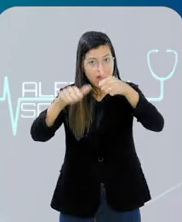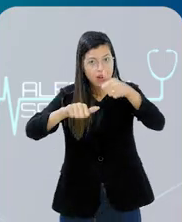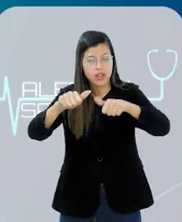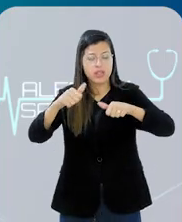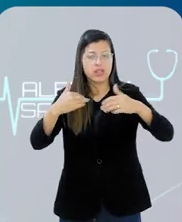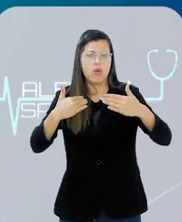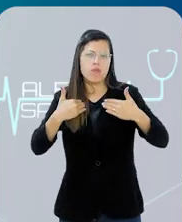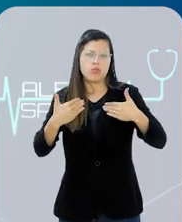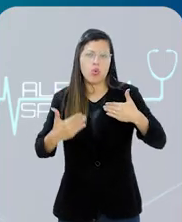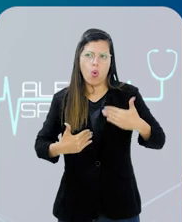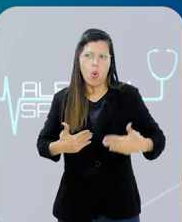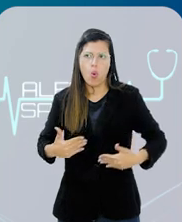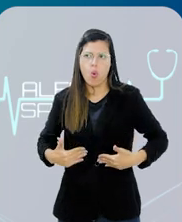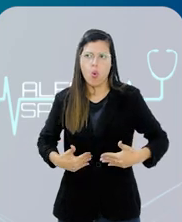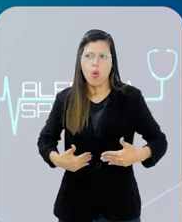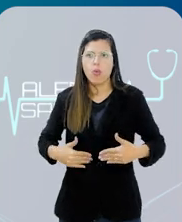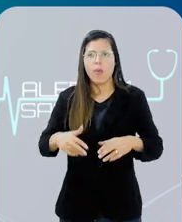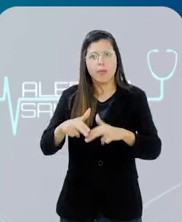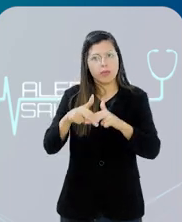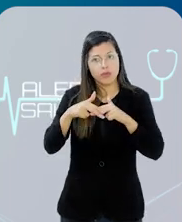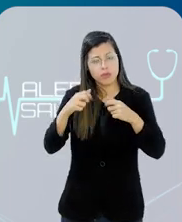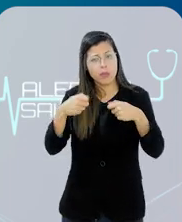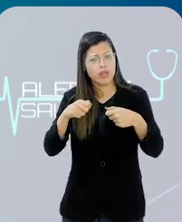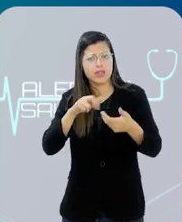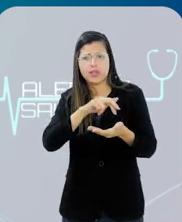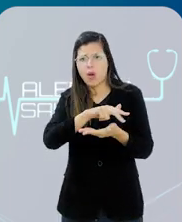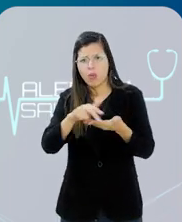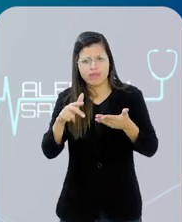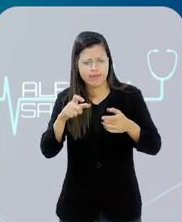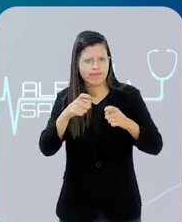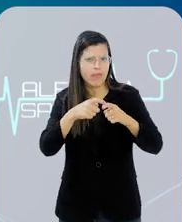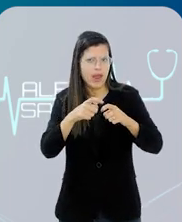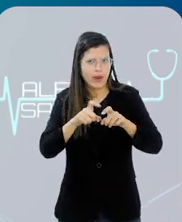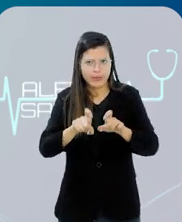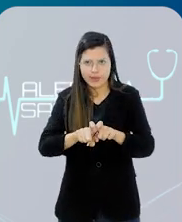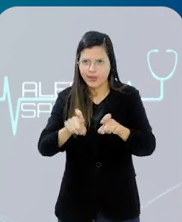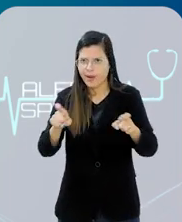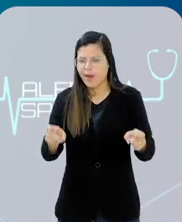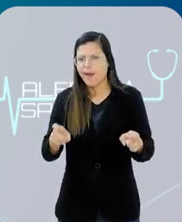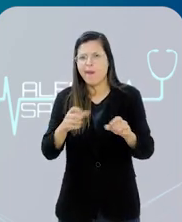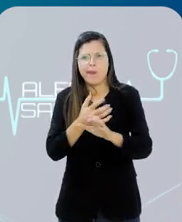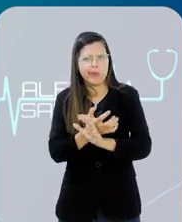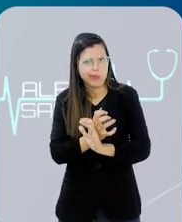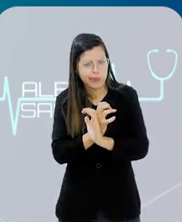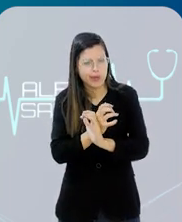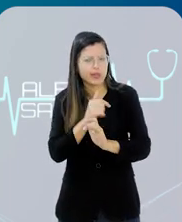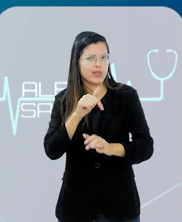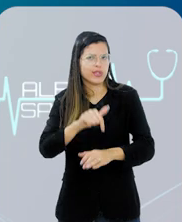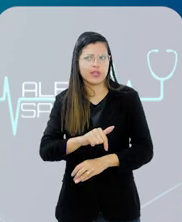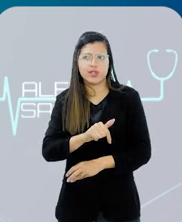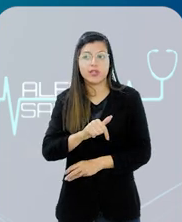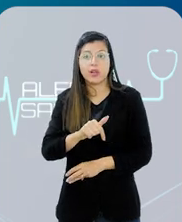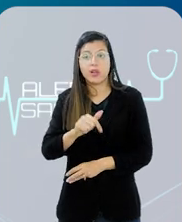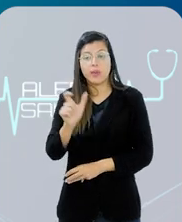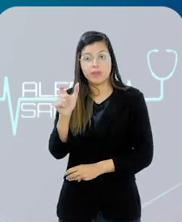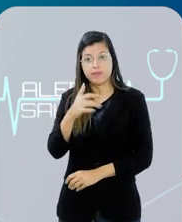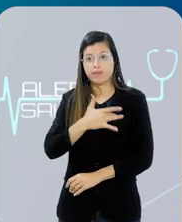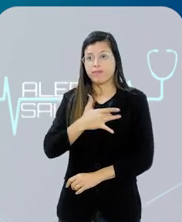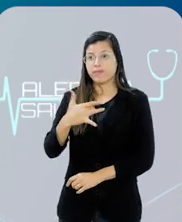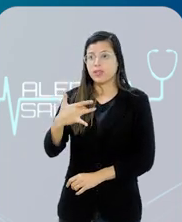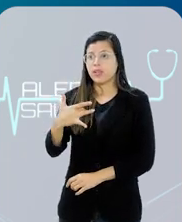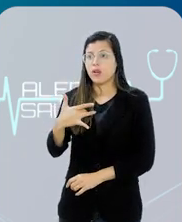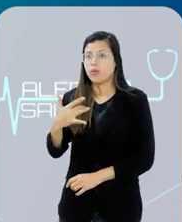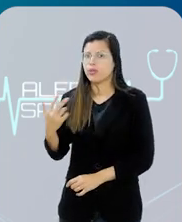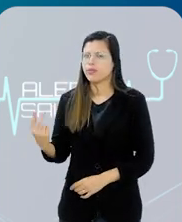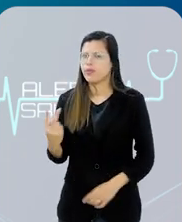E aí, o laudo do mastologista, do gineco, o ortopedista, o plano de saúde, ele tem uma